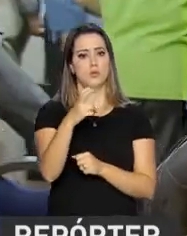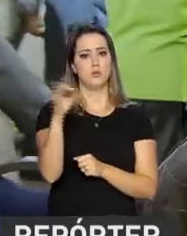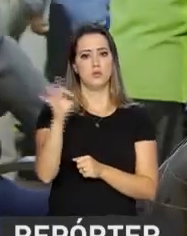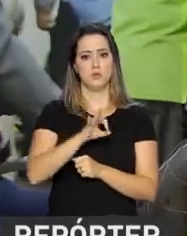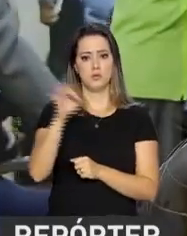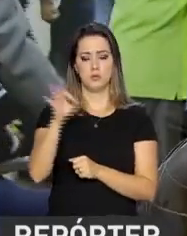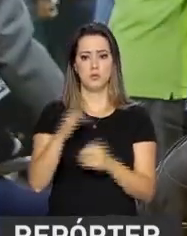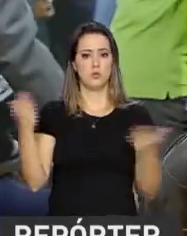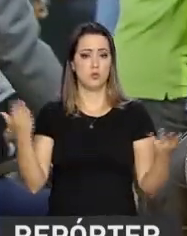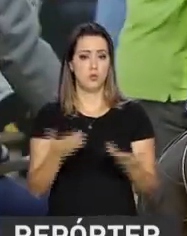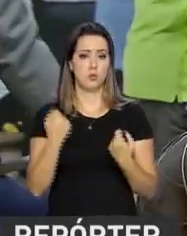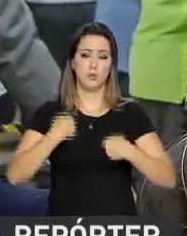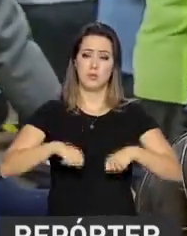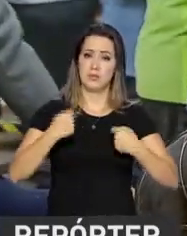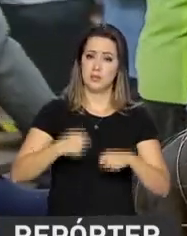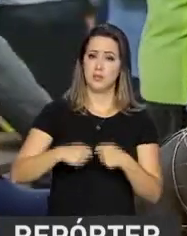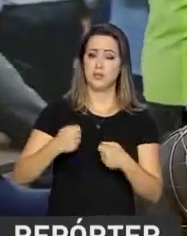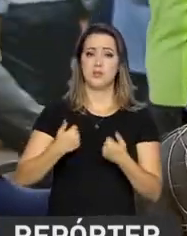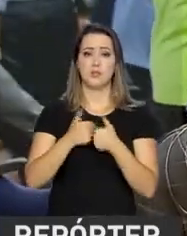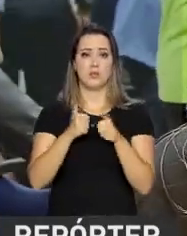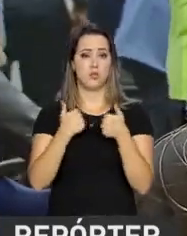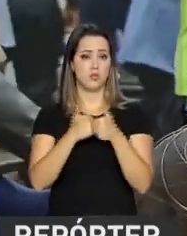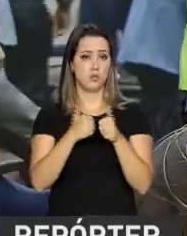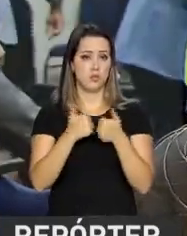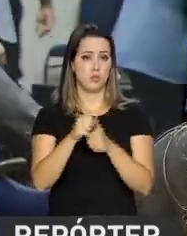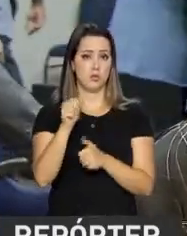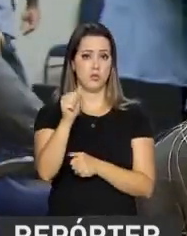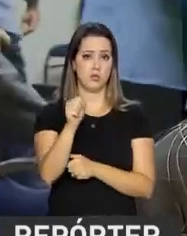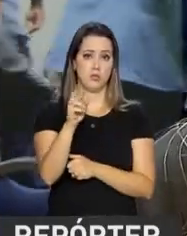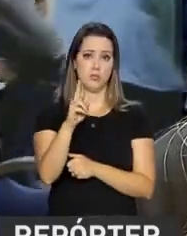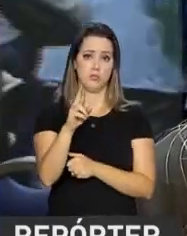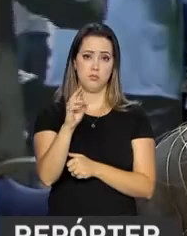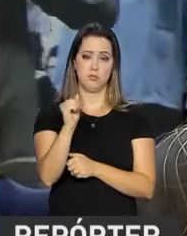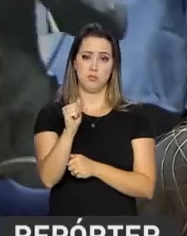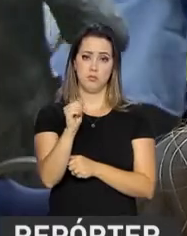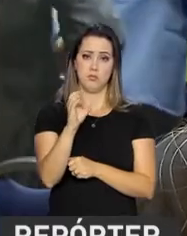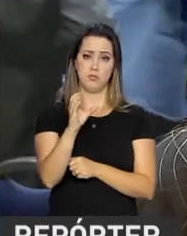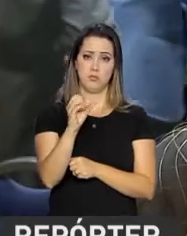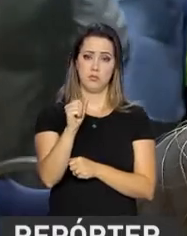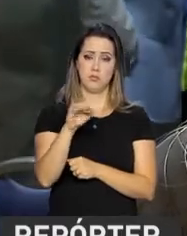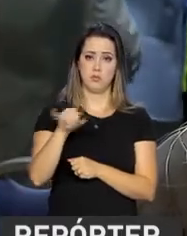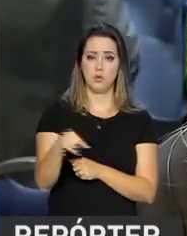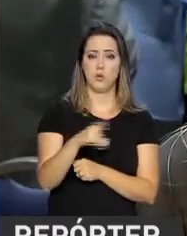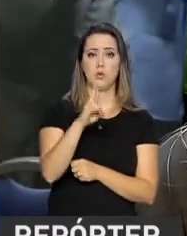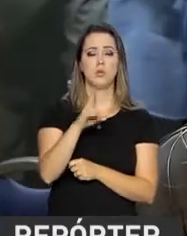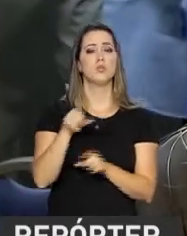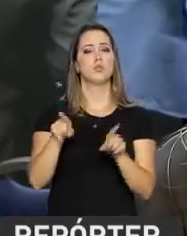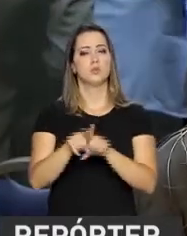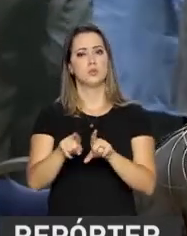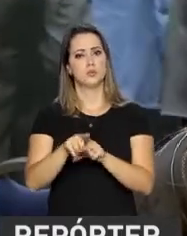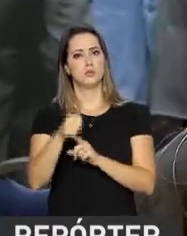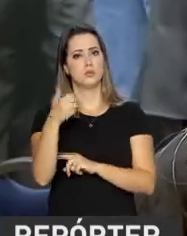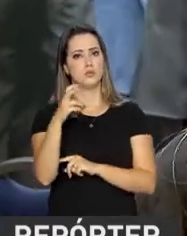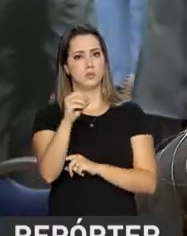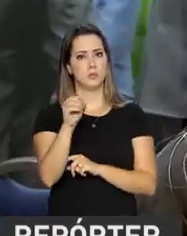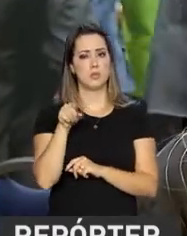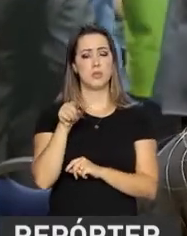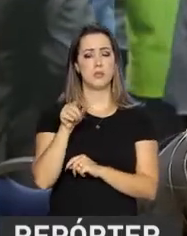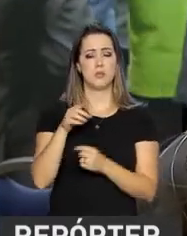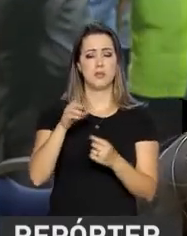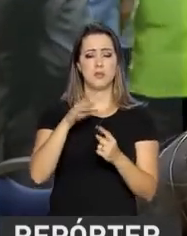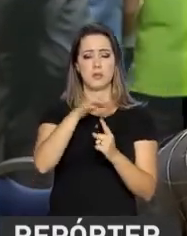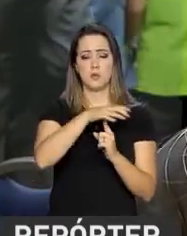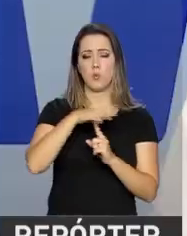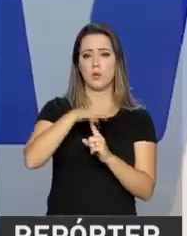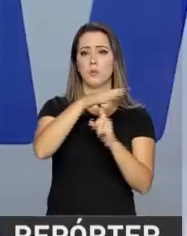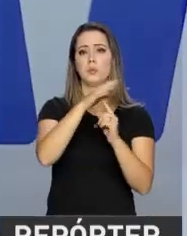65% da atual demanda de transporte coletivo de Aracaju. Também serão construídos 150 pontos de ônibus e reformados